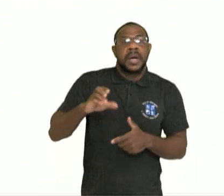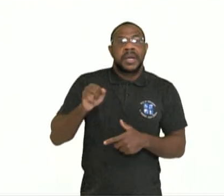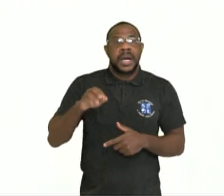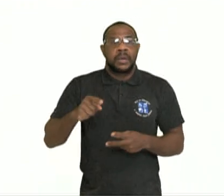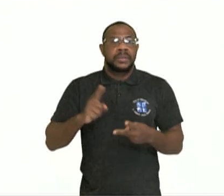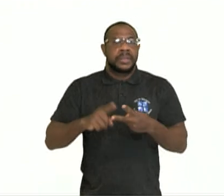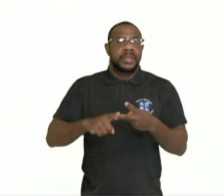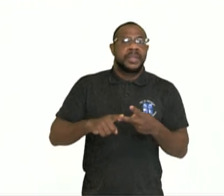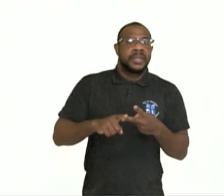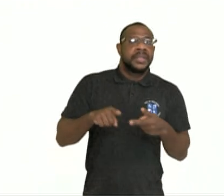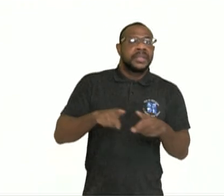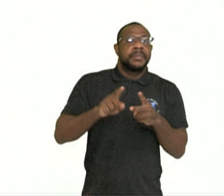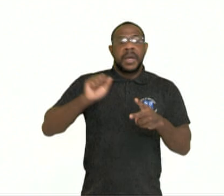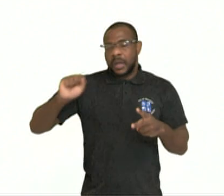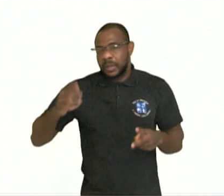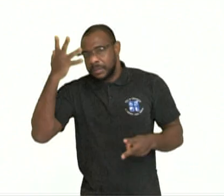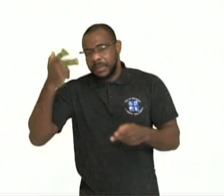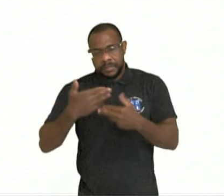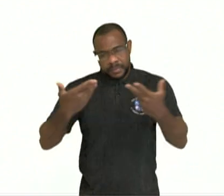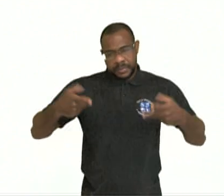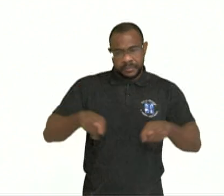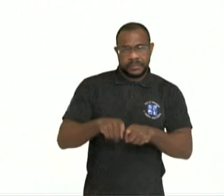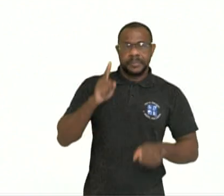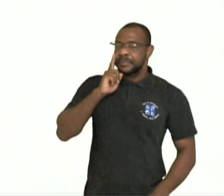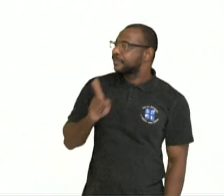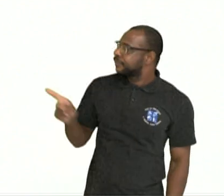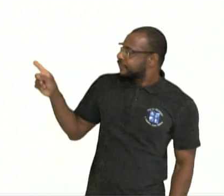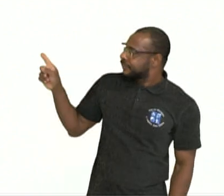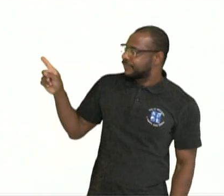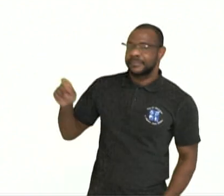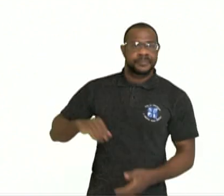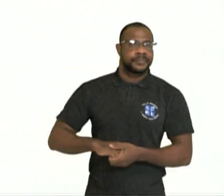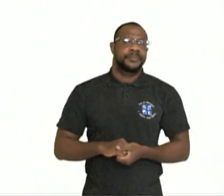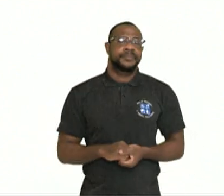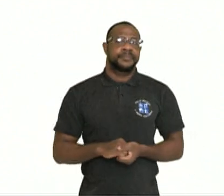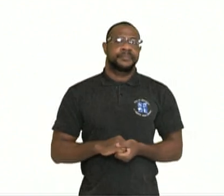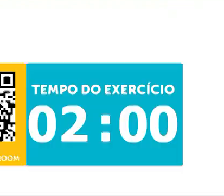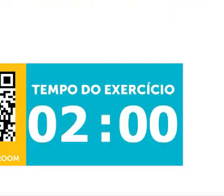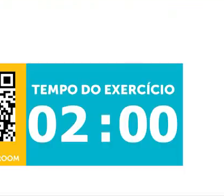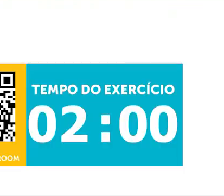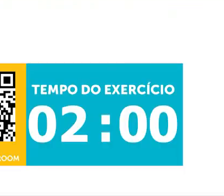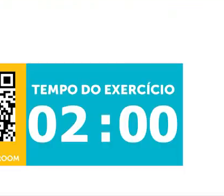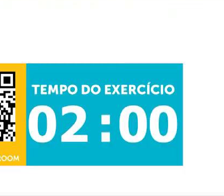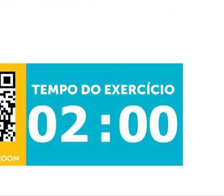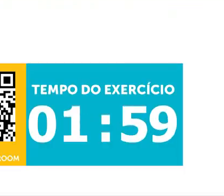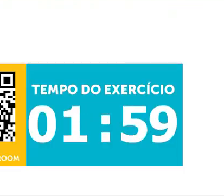de contraposição. Encontre esses argumentos.